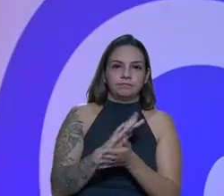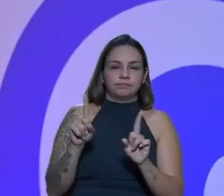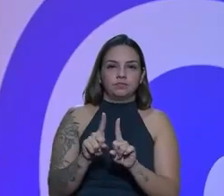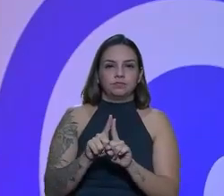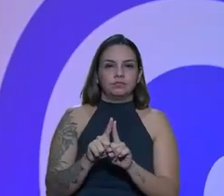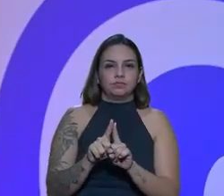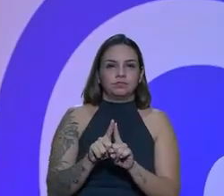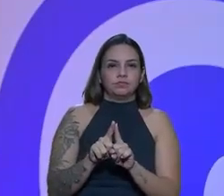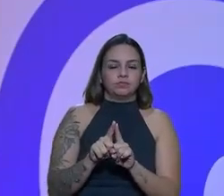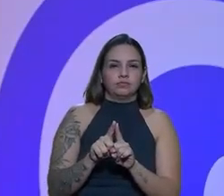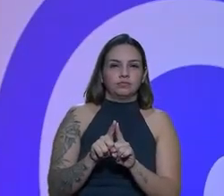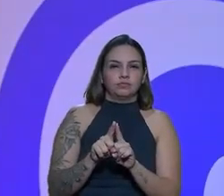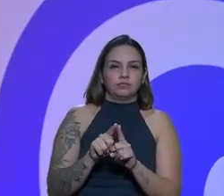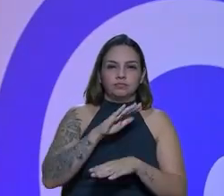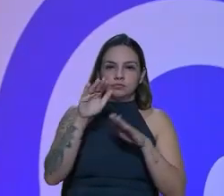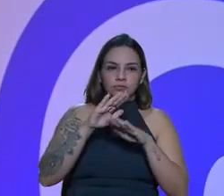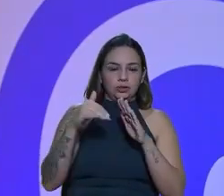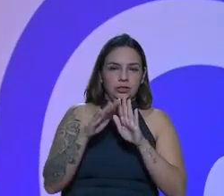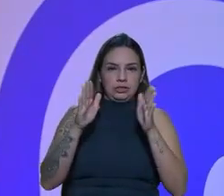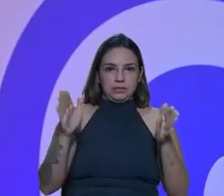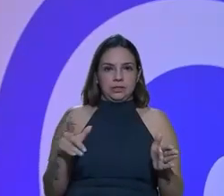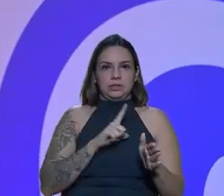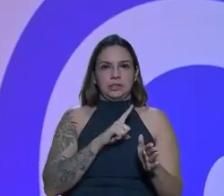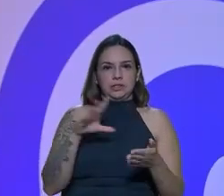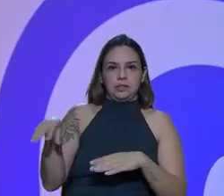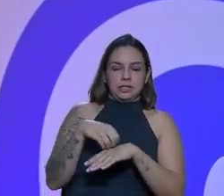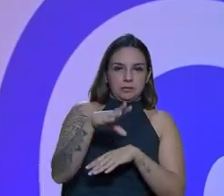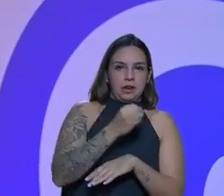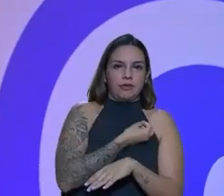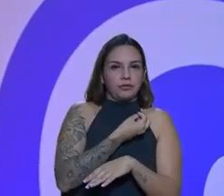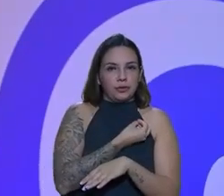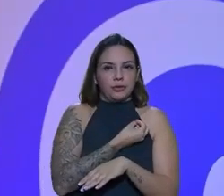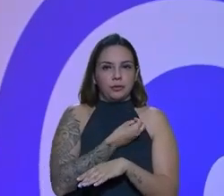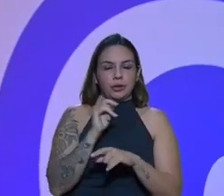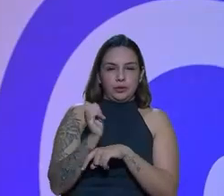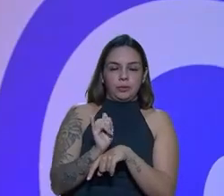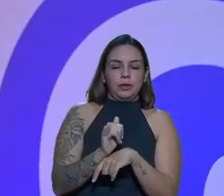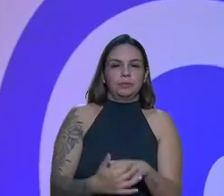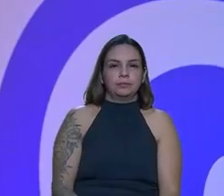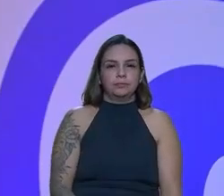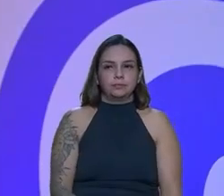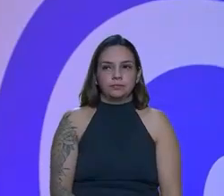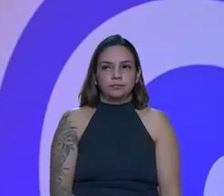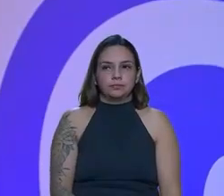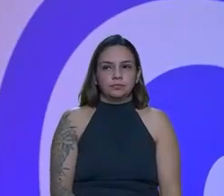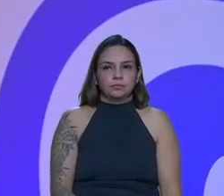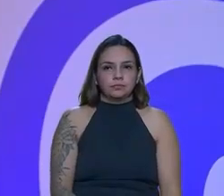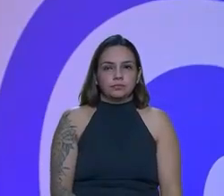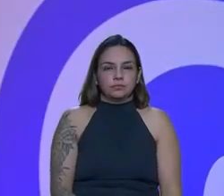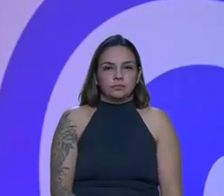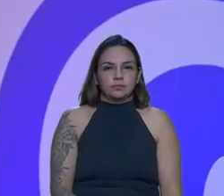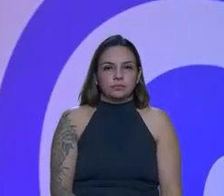também FII digital, ou seja, todas as mesas nacionais são transmitidas ao vivo pelo YouTube, que eu já havia